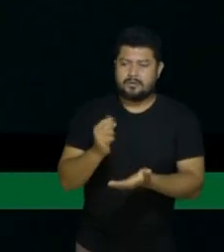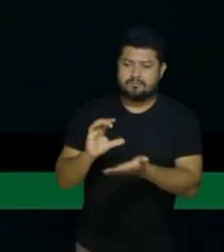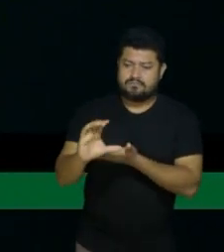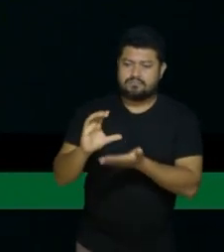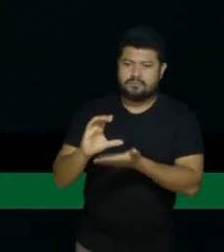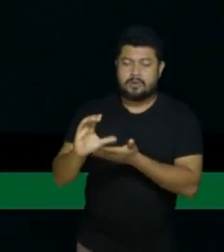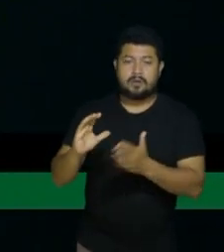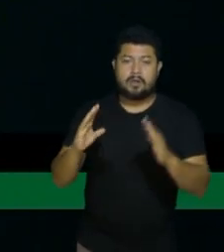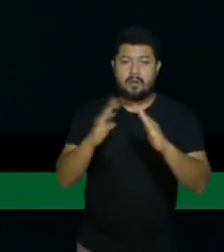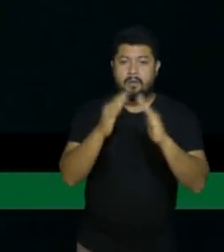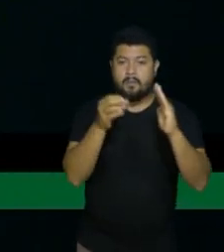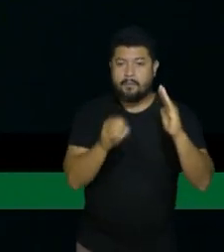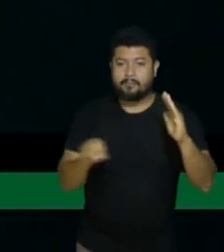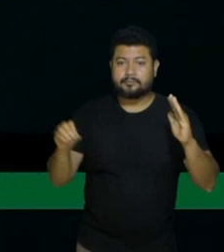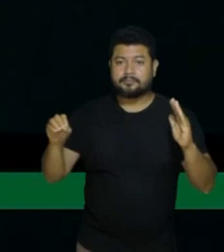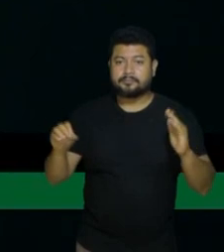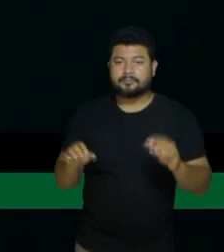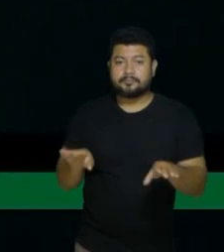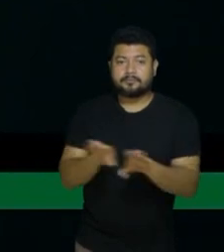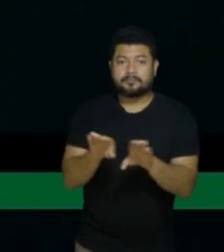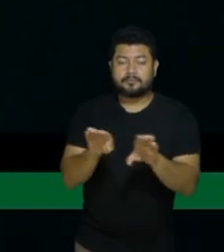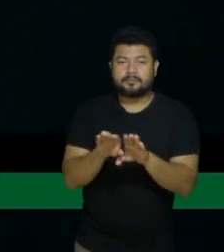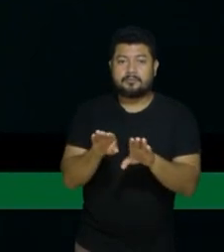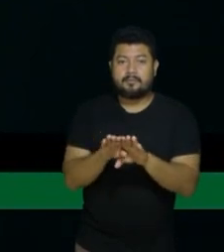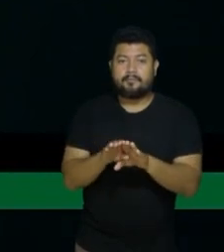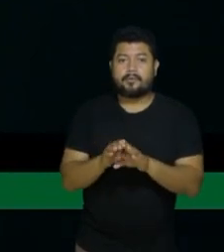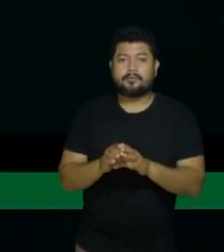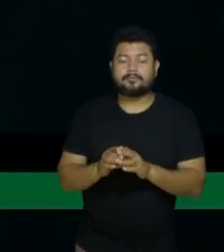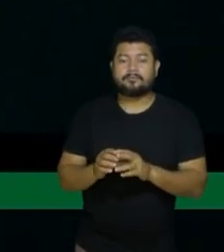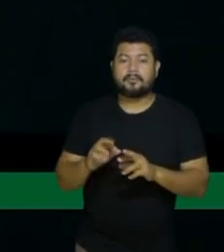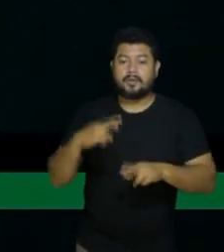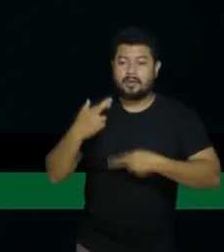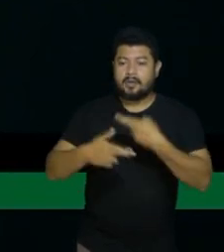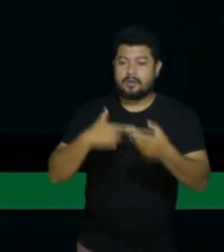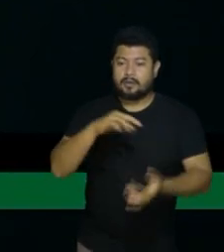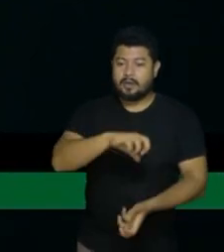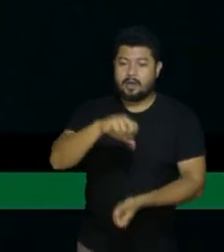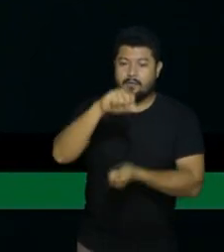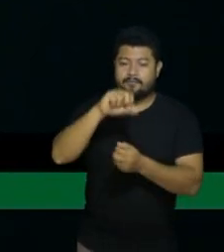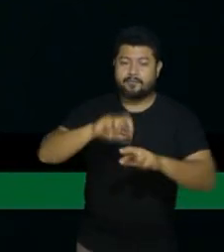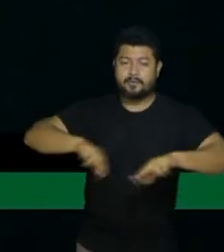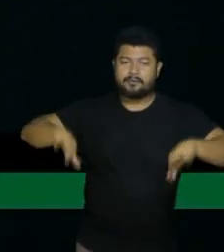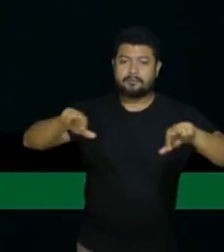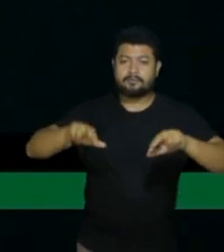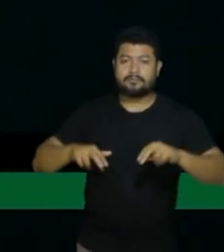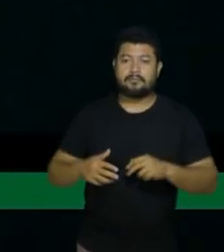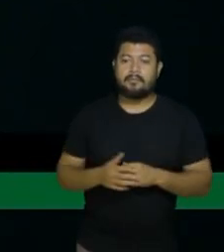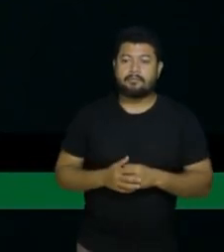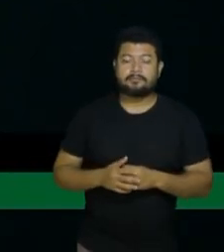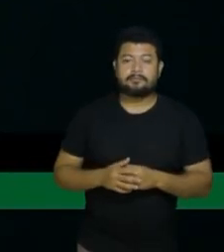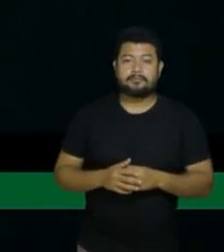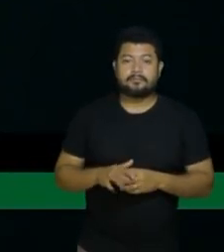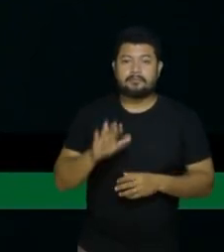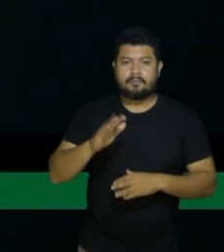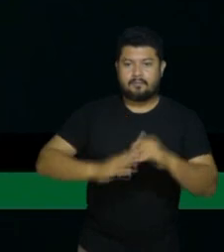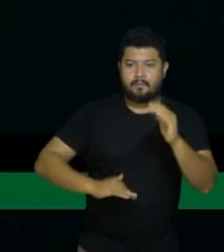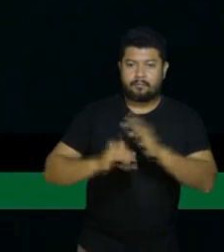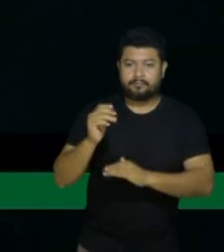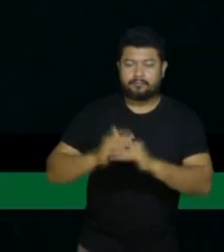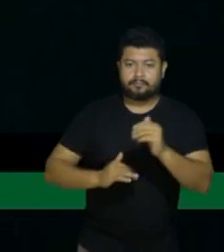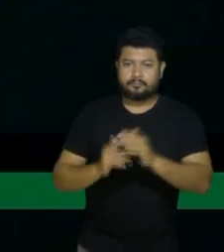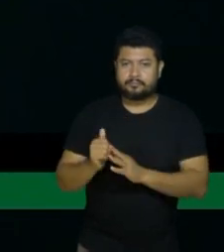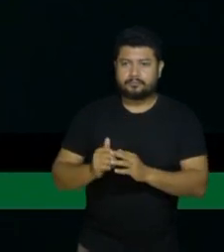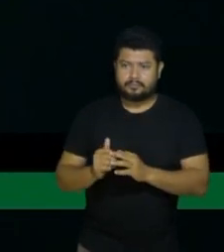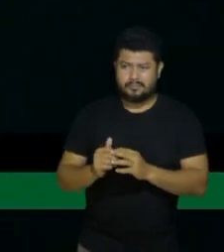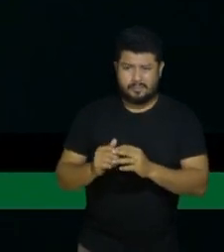na coleta de lixo reciclado e na fiscalização das construções entretanto esta não é a prática comum na maior na